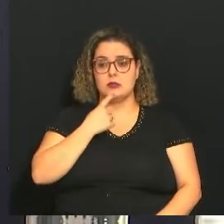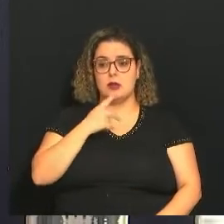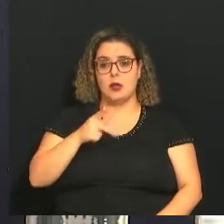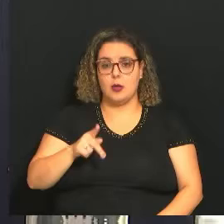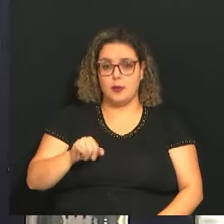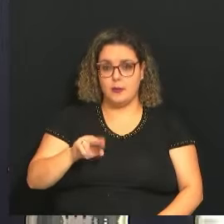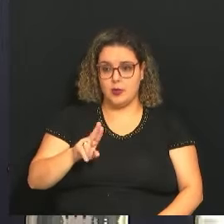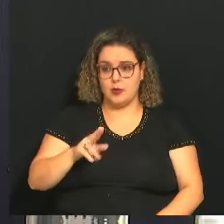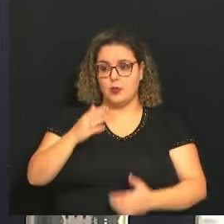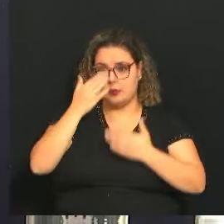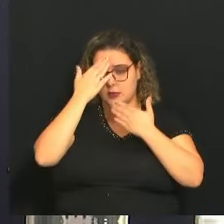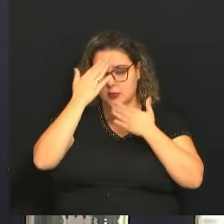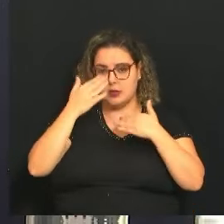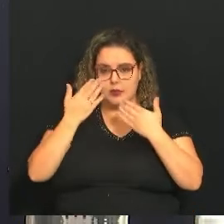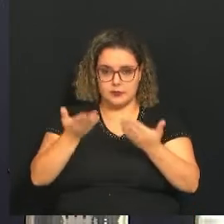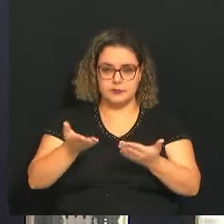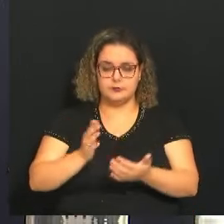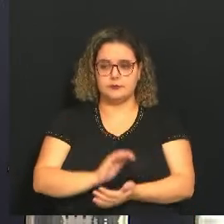e é contigo.